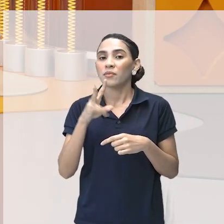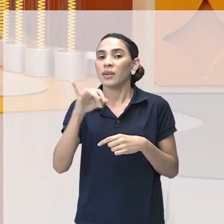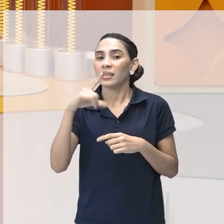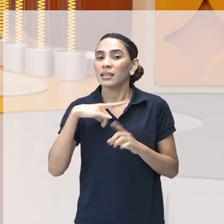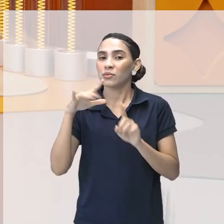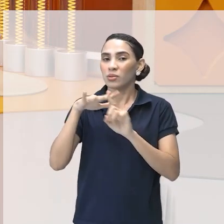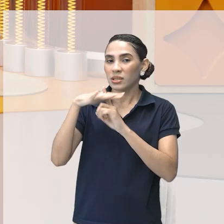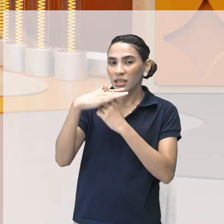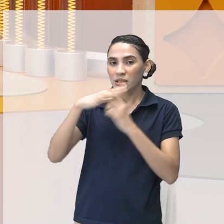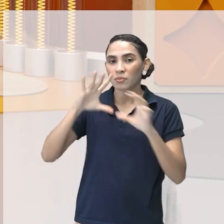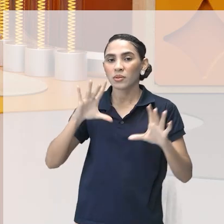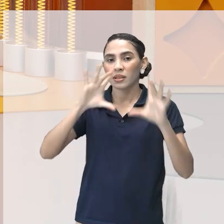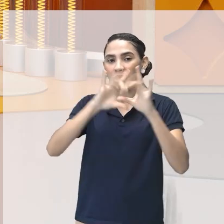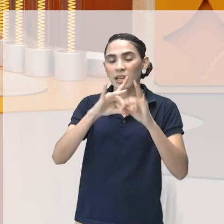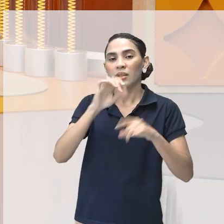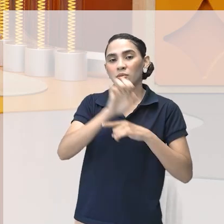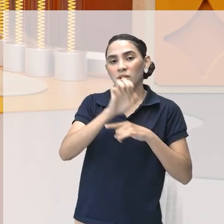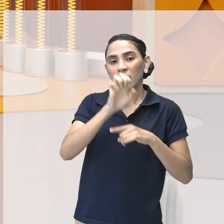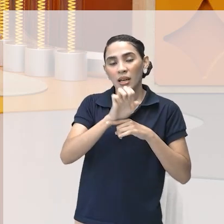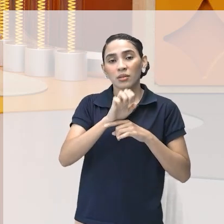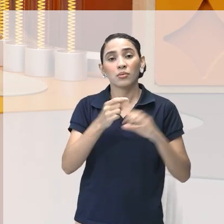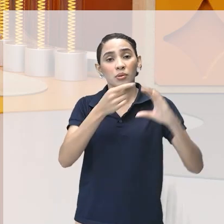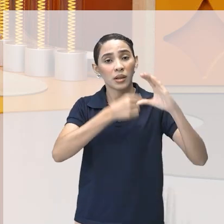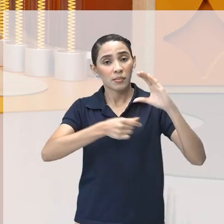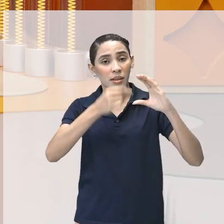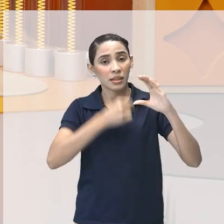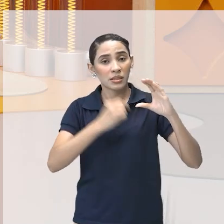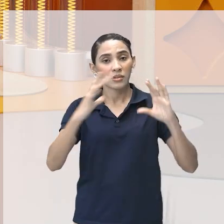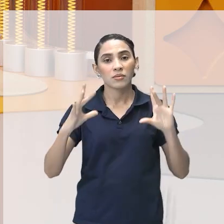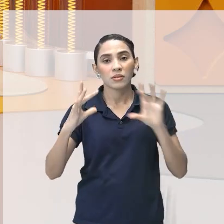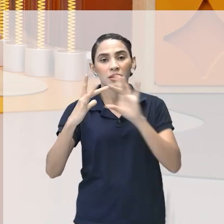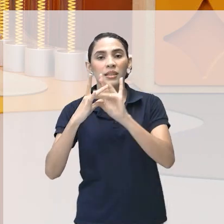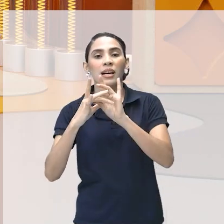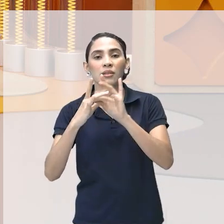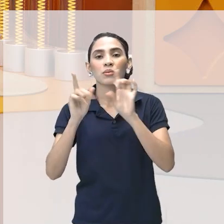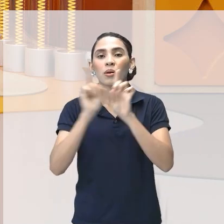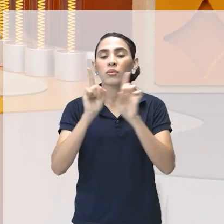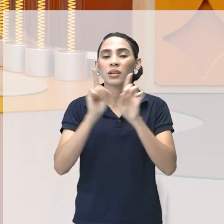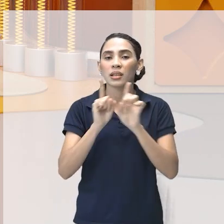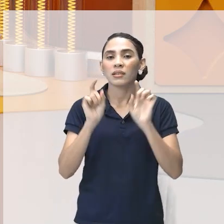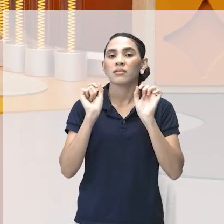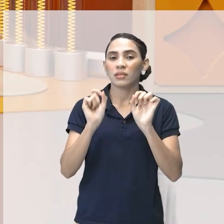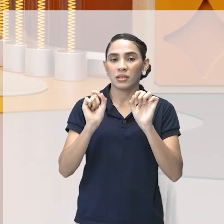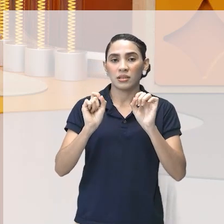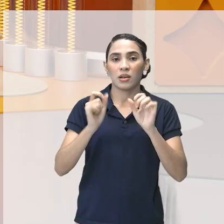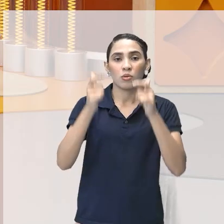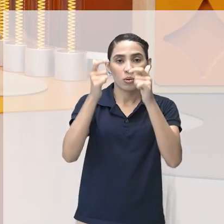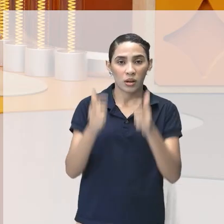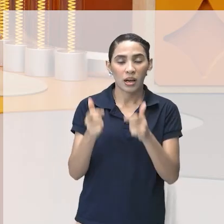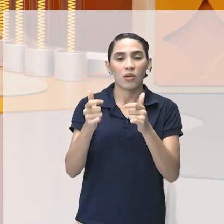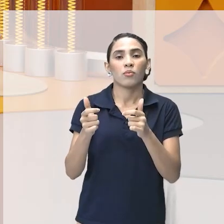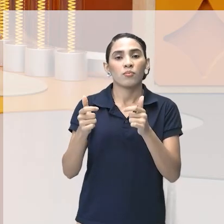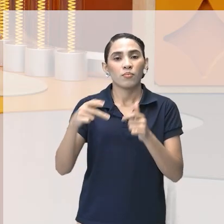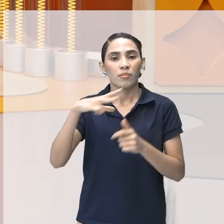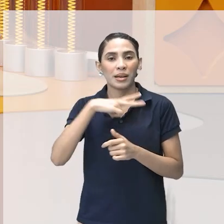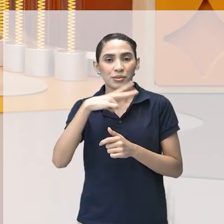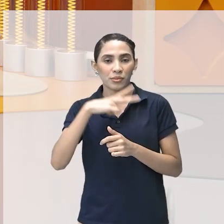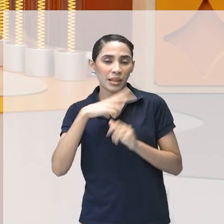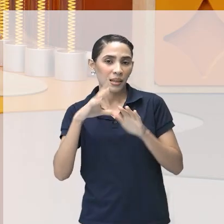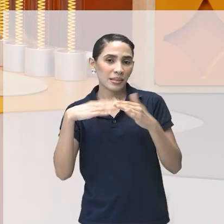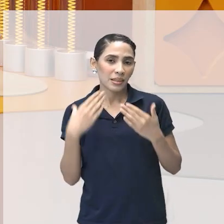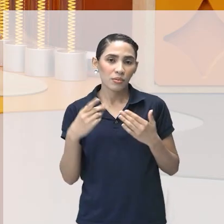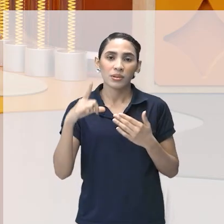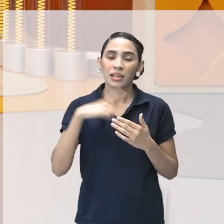socialismo, que vai estar ligado ao Estado, e o capitalismo, que já vai estar ligado ao quê? à propriedade privada. E com